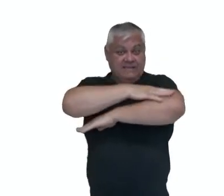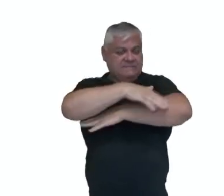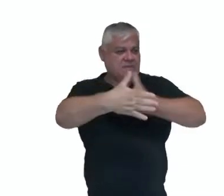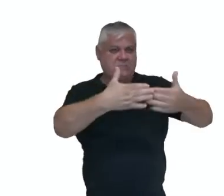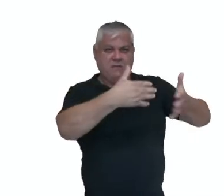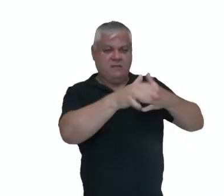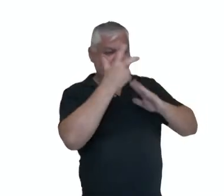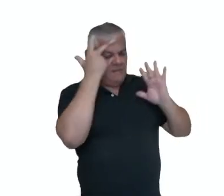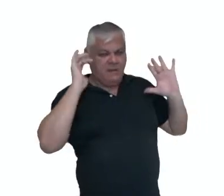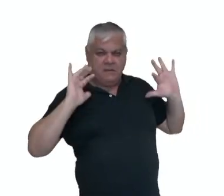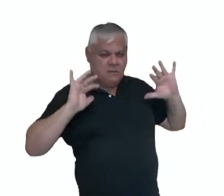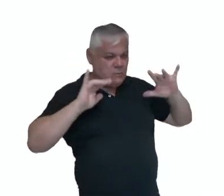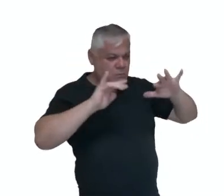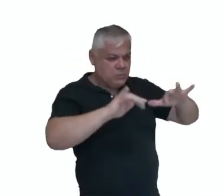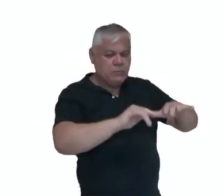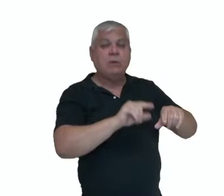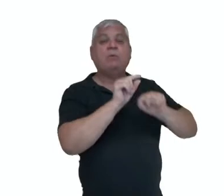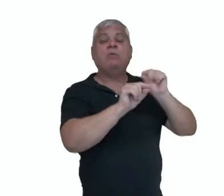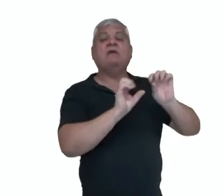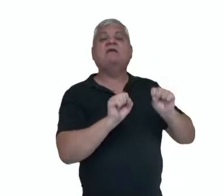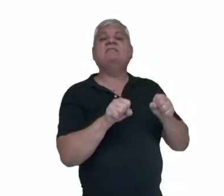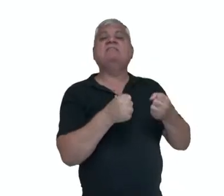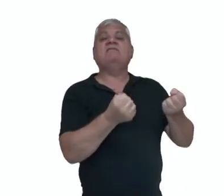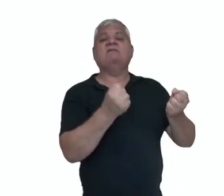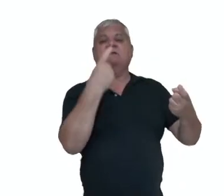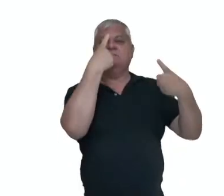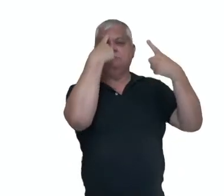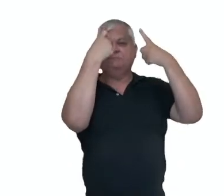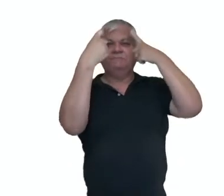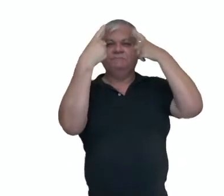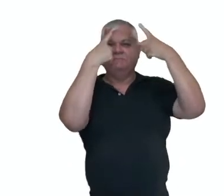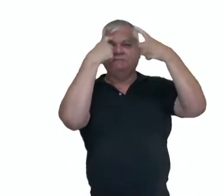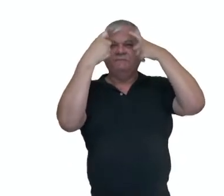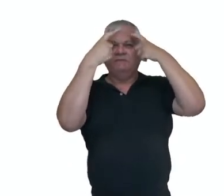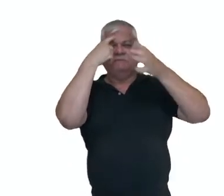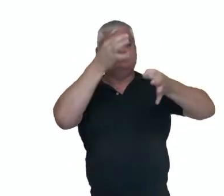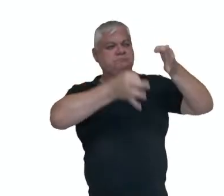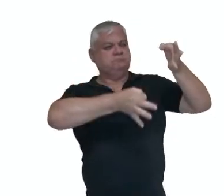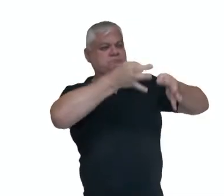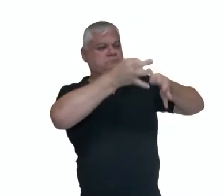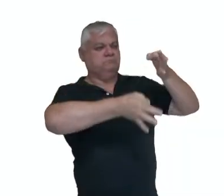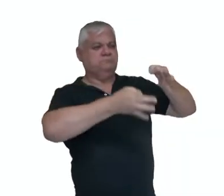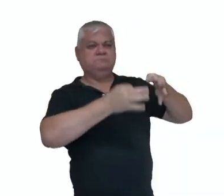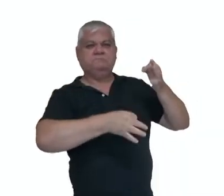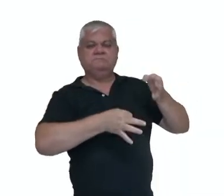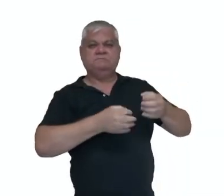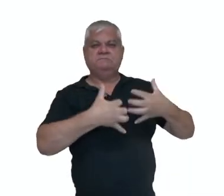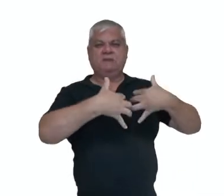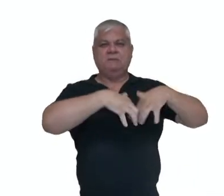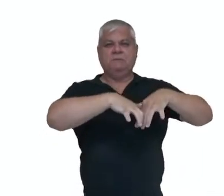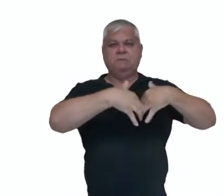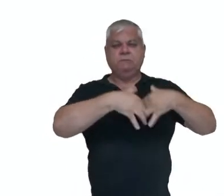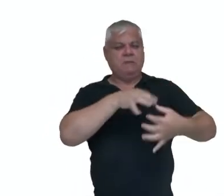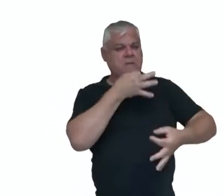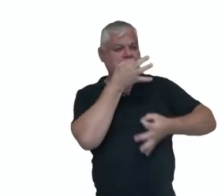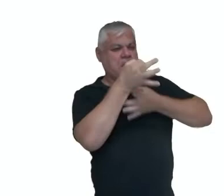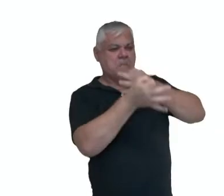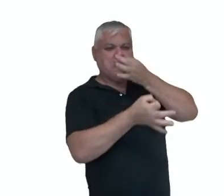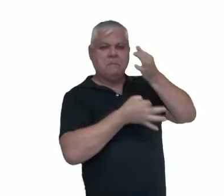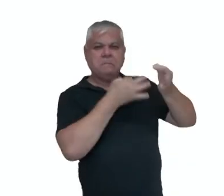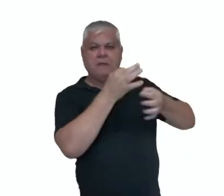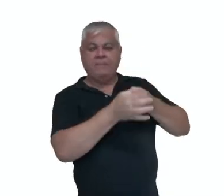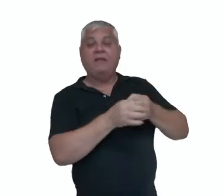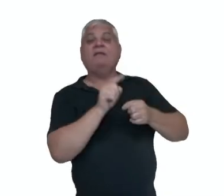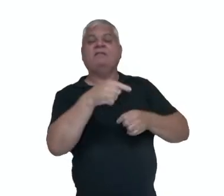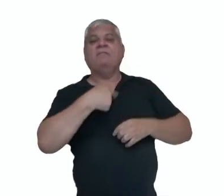você da praça, defendia suas ideias, justificando-as com argumentos racionais, e com isso